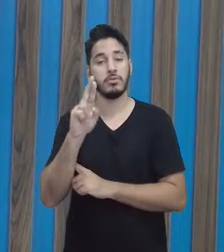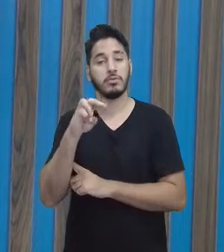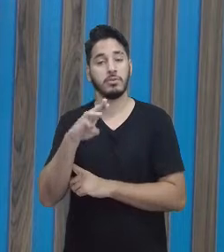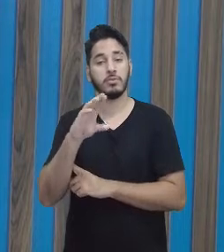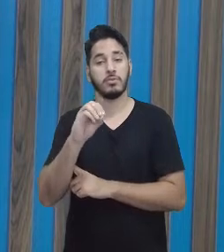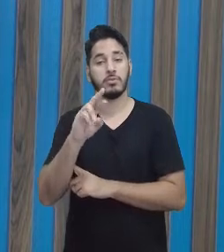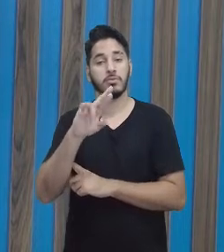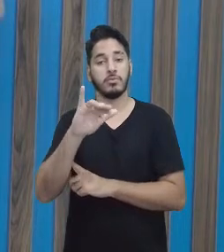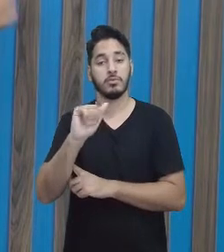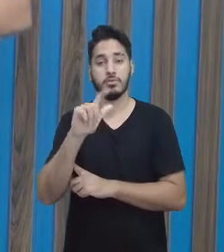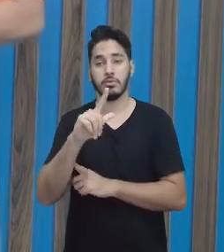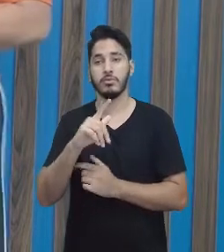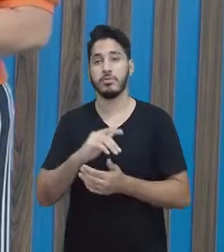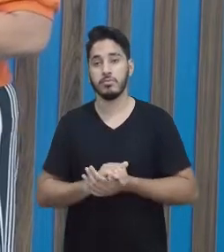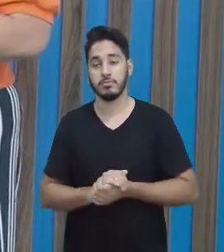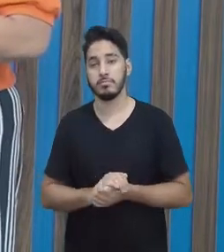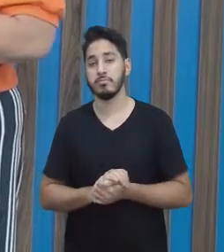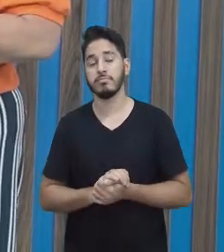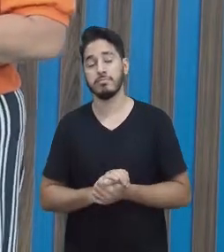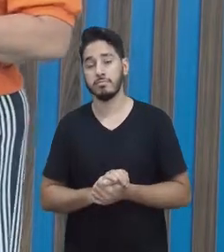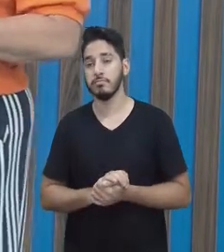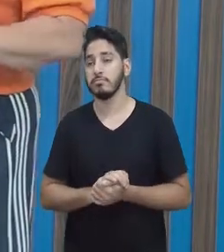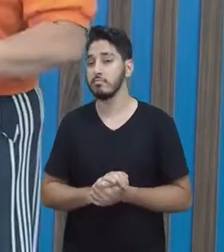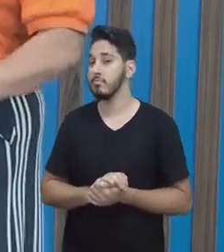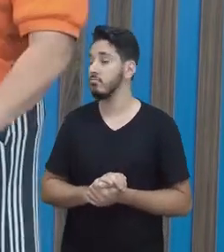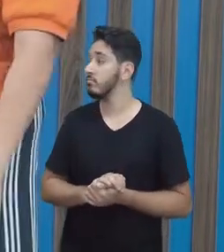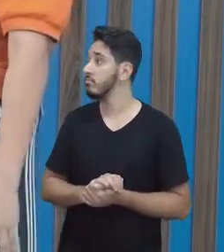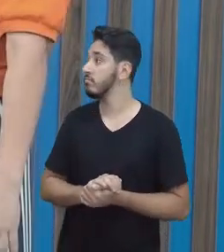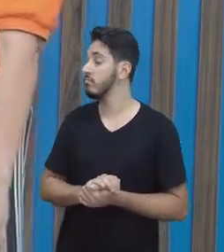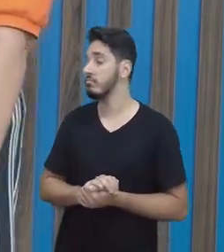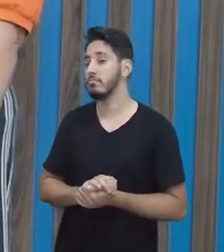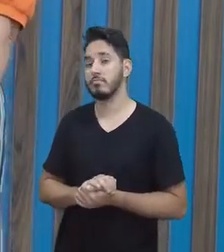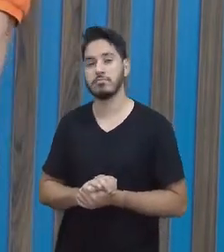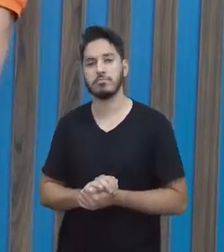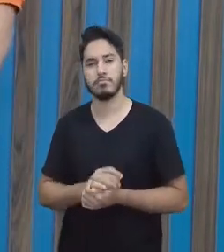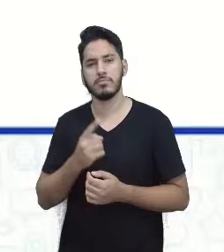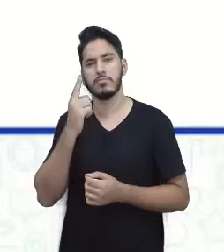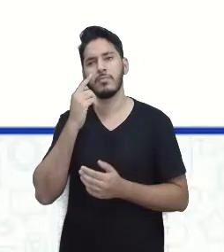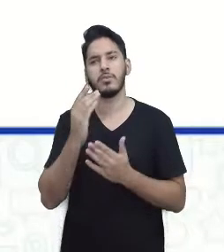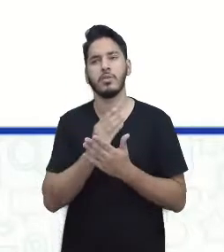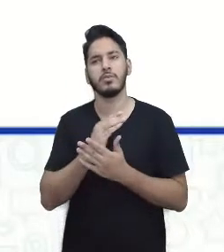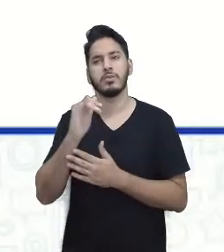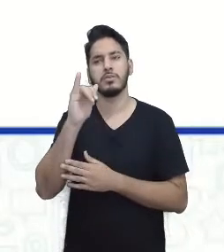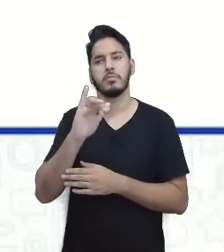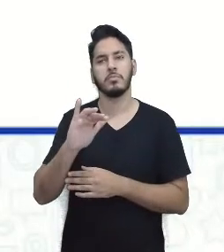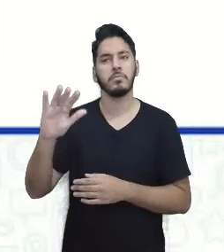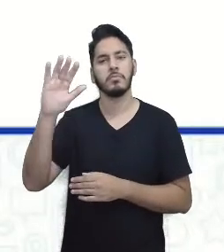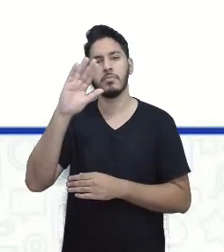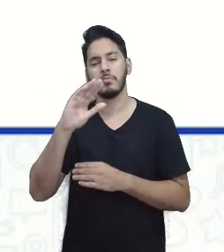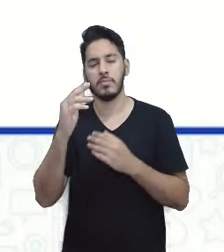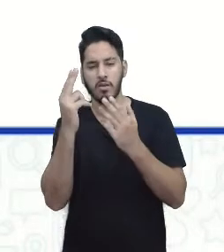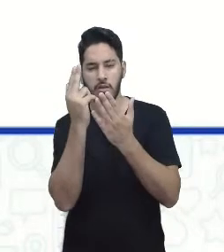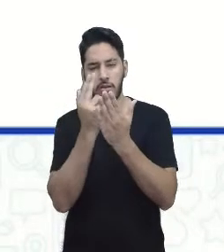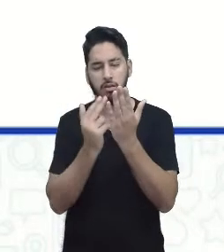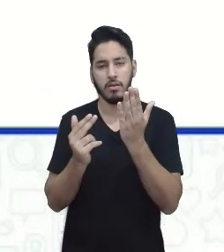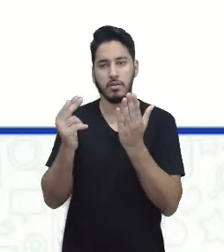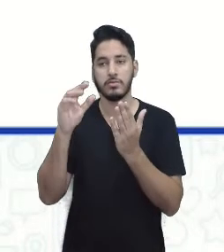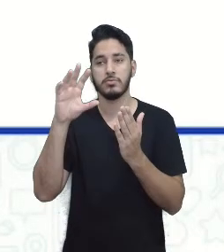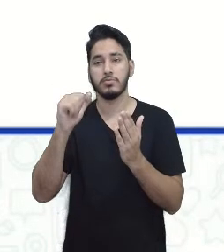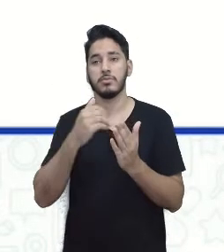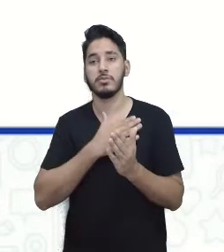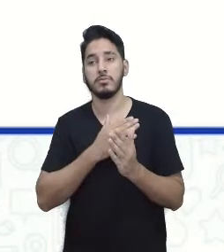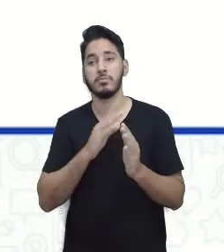vez de heráldica, eles usavam a palavra armorial. E aí vocês estão vendo alguns brasões, né? Eu peguei aí o brasão da